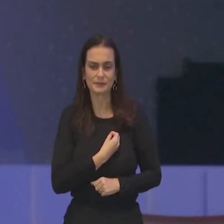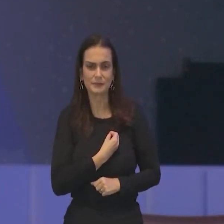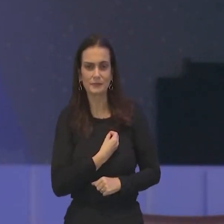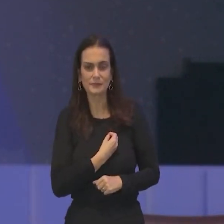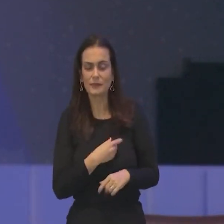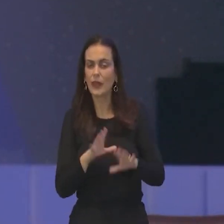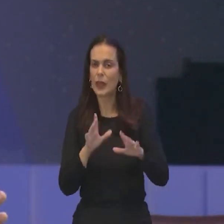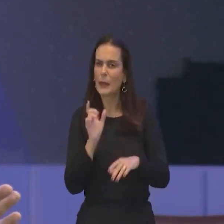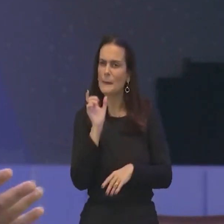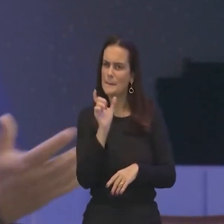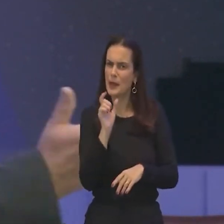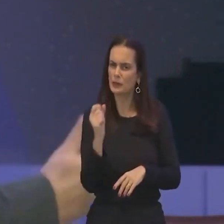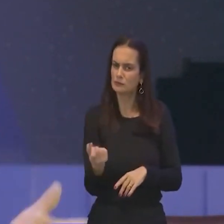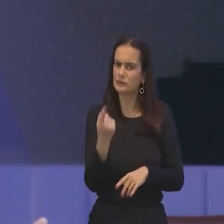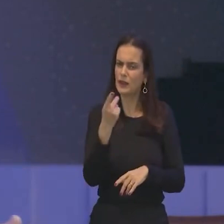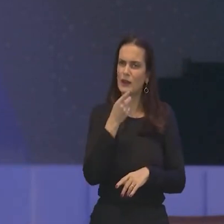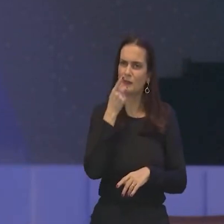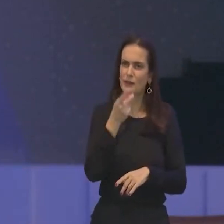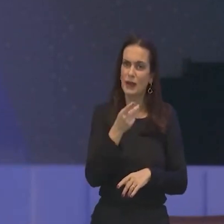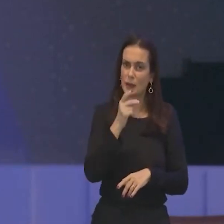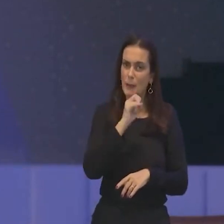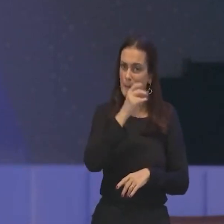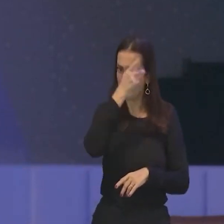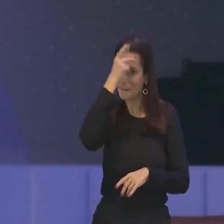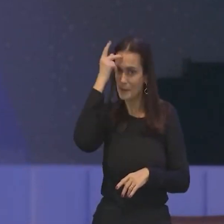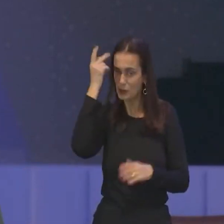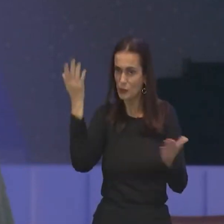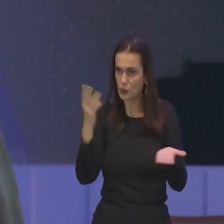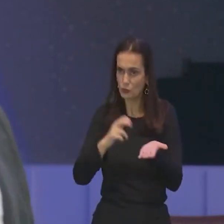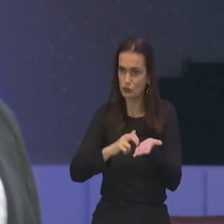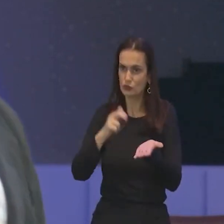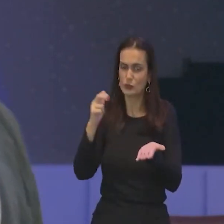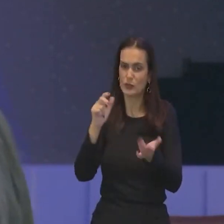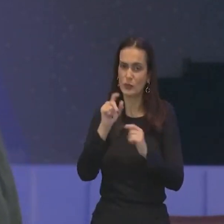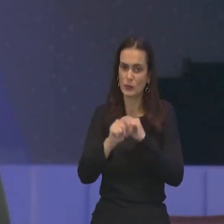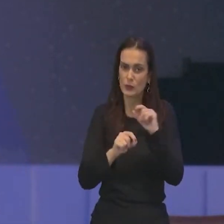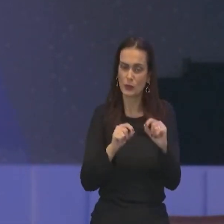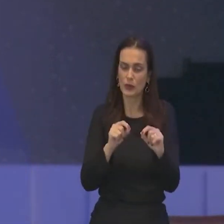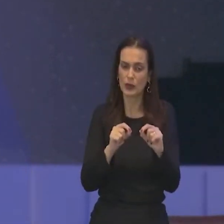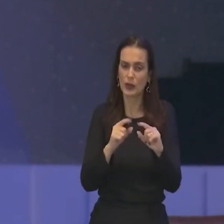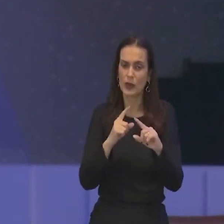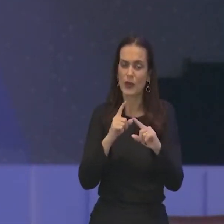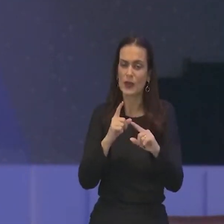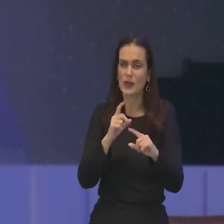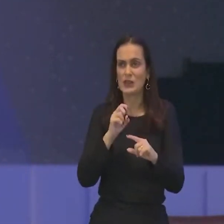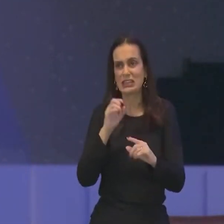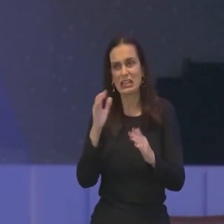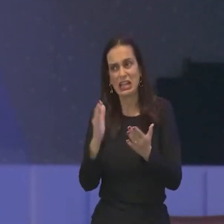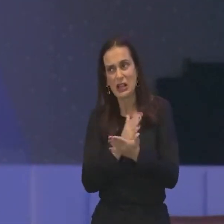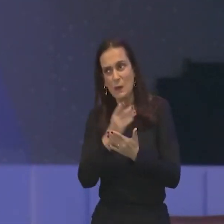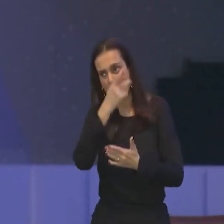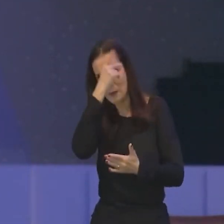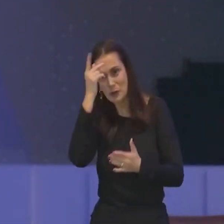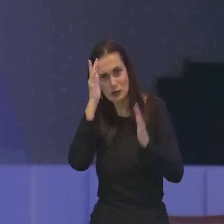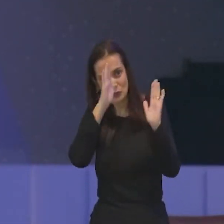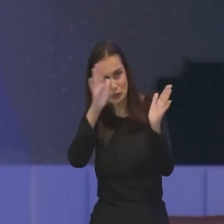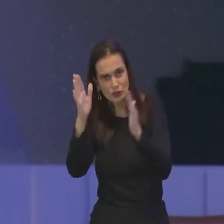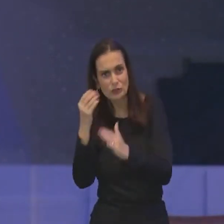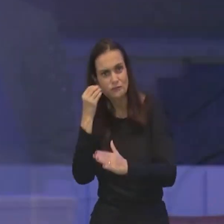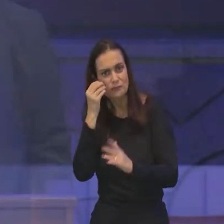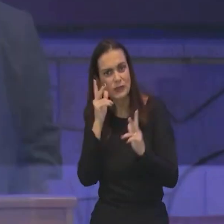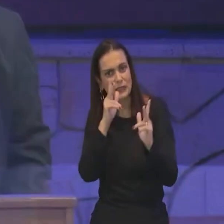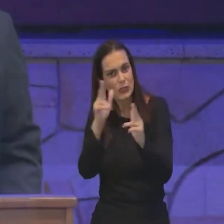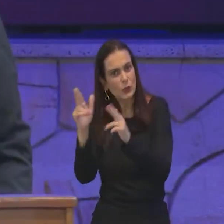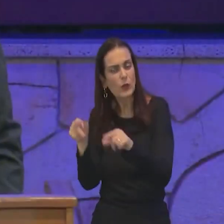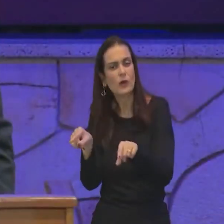em dizer para aqueles que estão aqui nesta manhã, num culto, prestando um culto a Deus, e quem sabe muitos já crentes há tanto tempo.